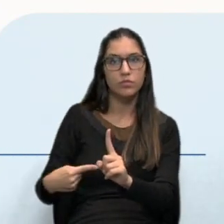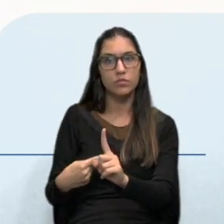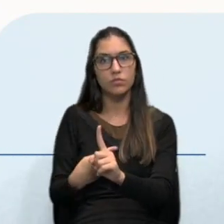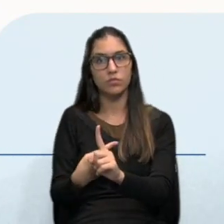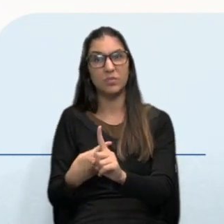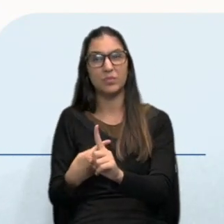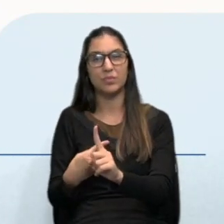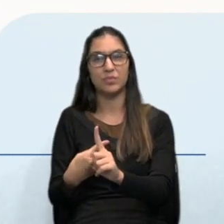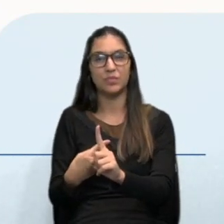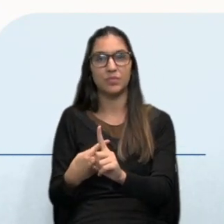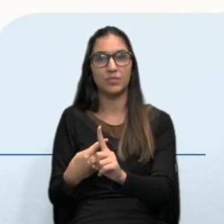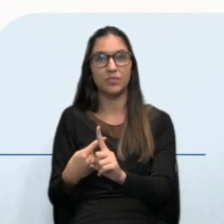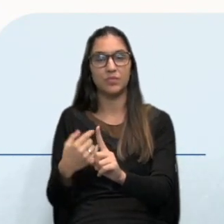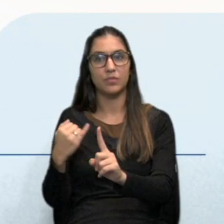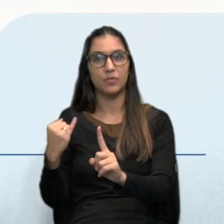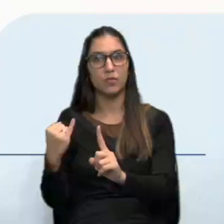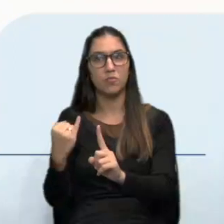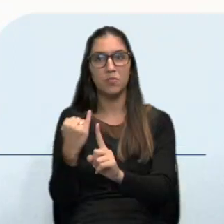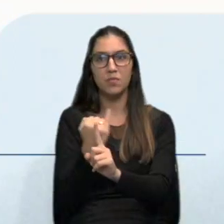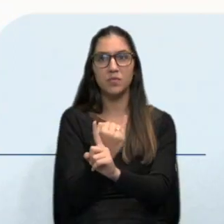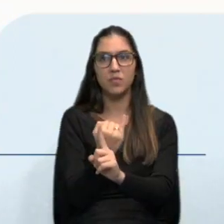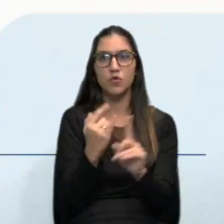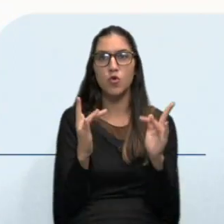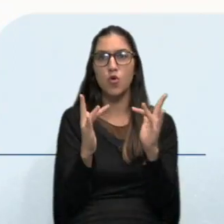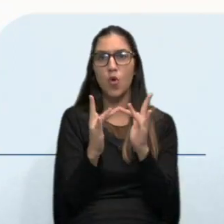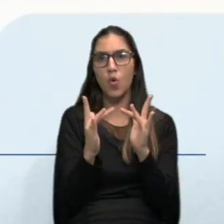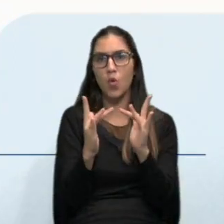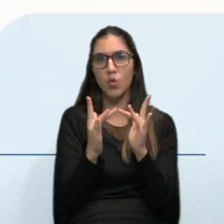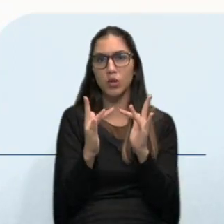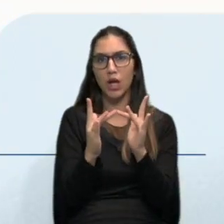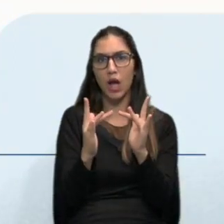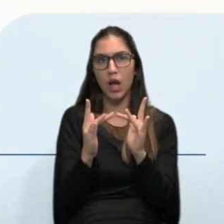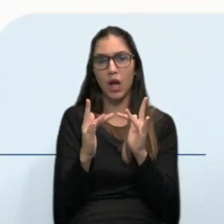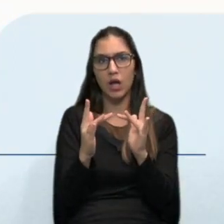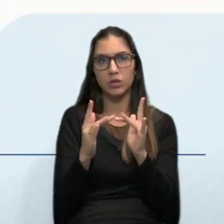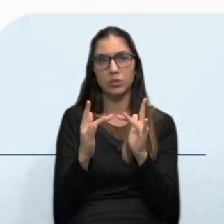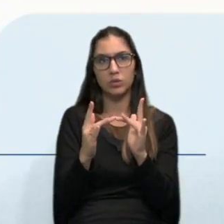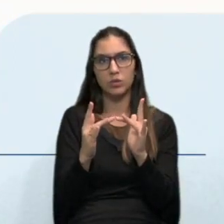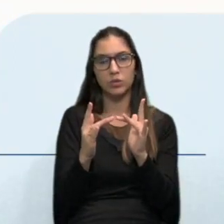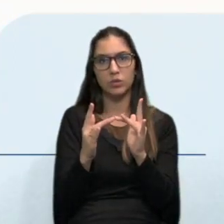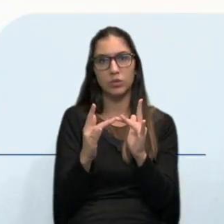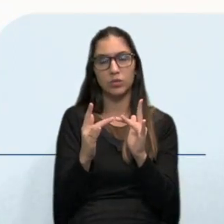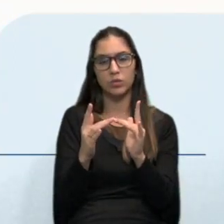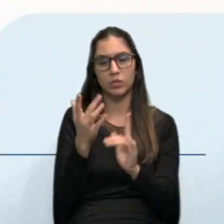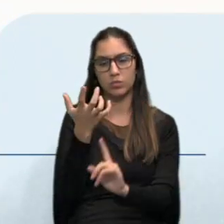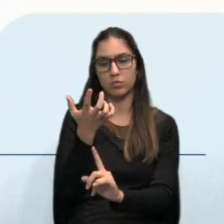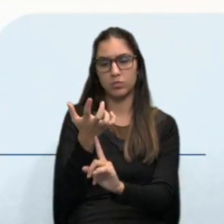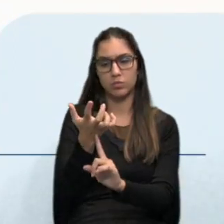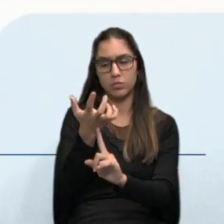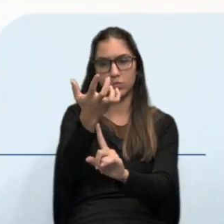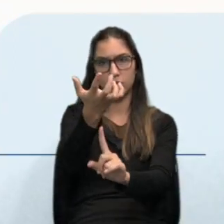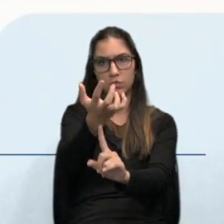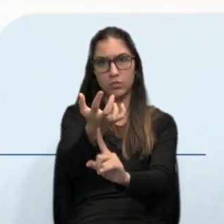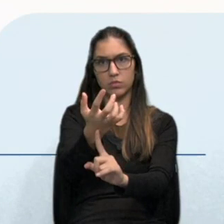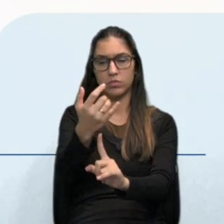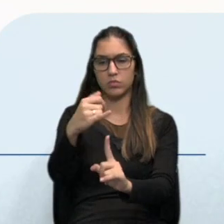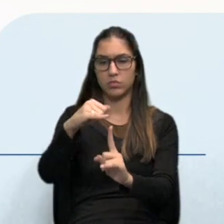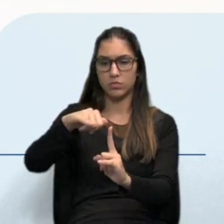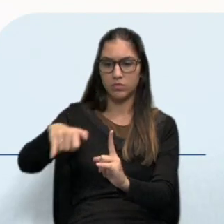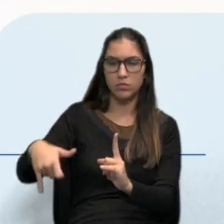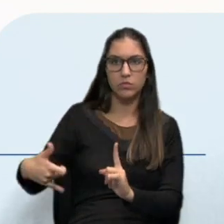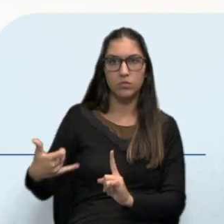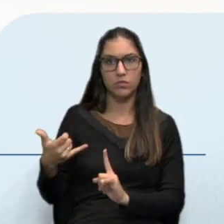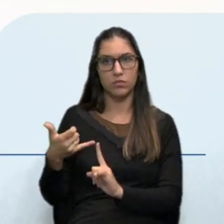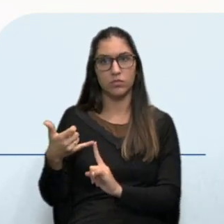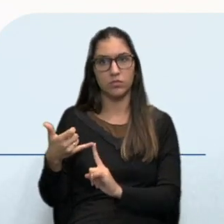Essa estação radiobase, ela vai então fazer o contato com a estação radiobase que está conectada com o